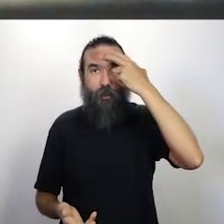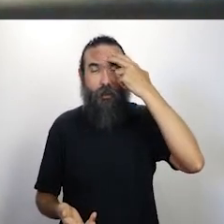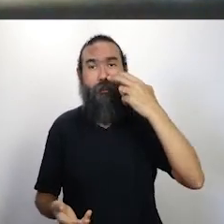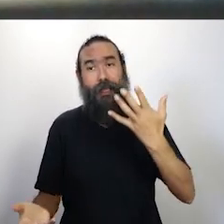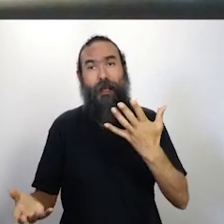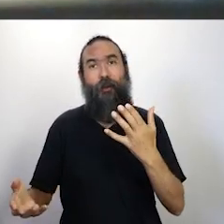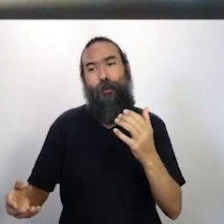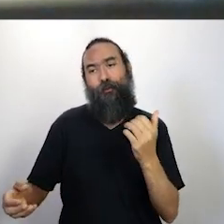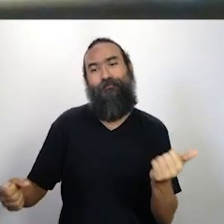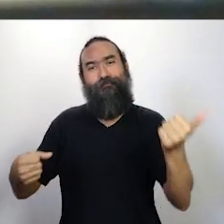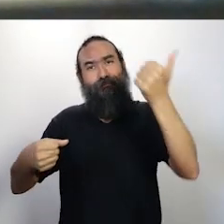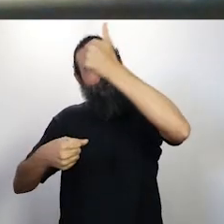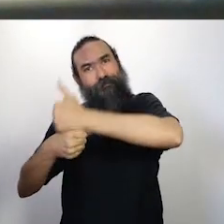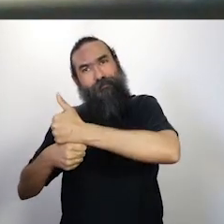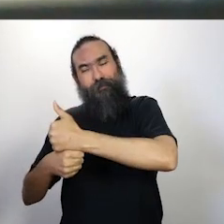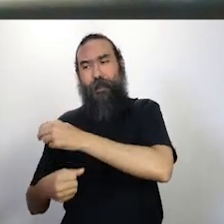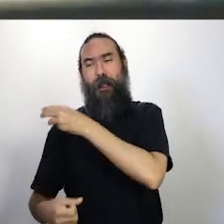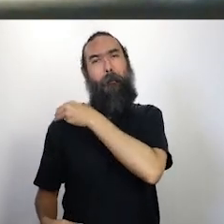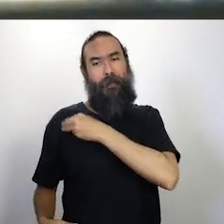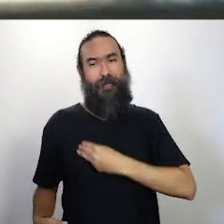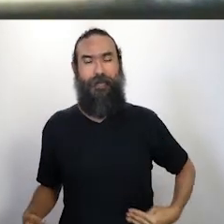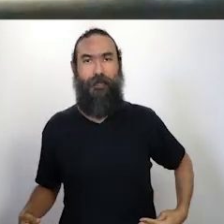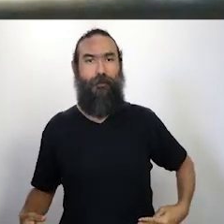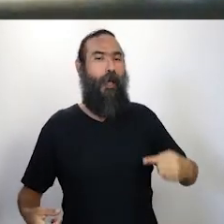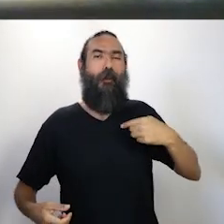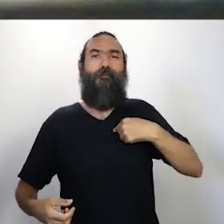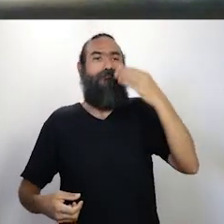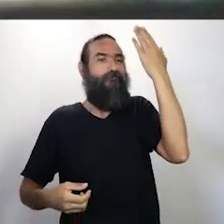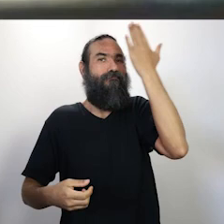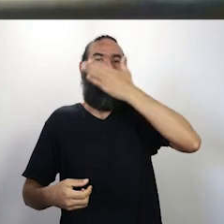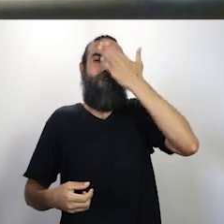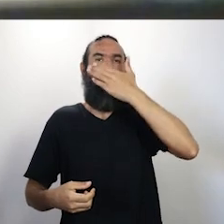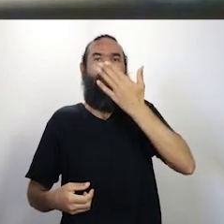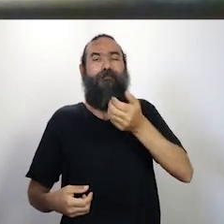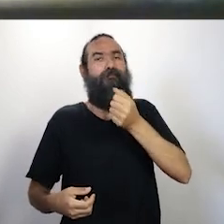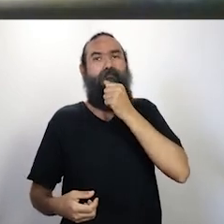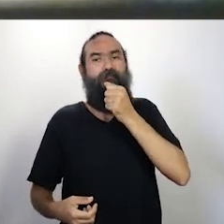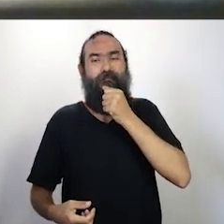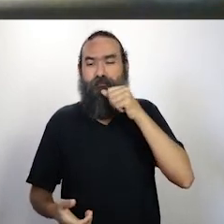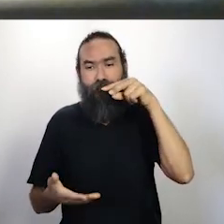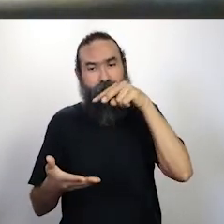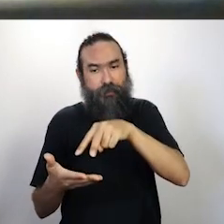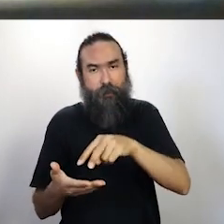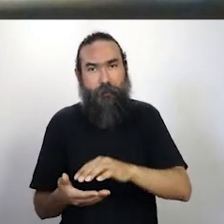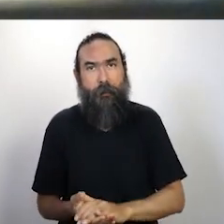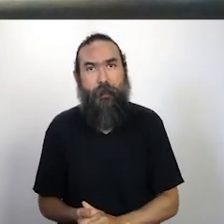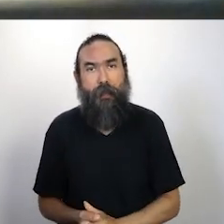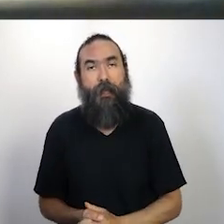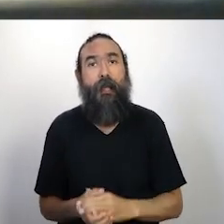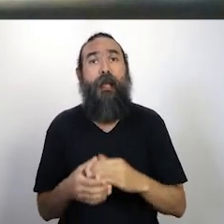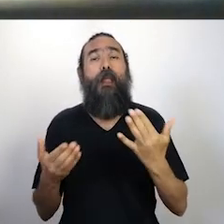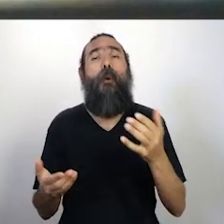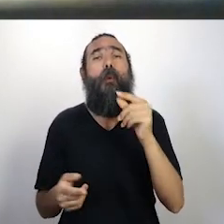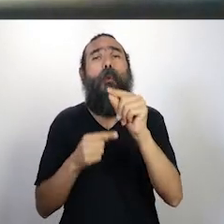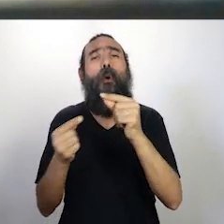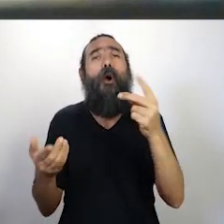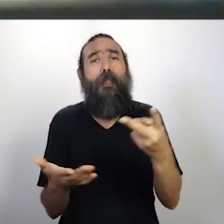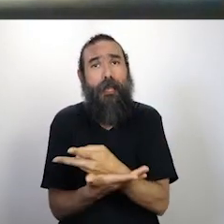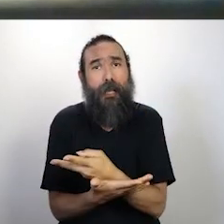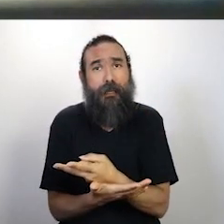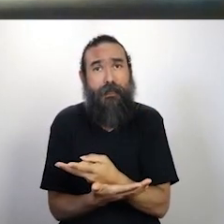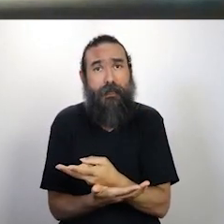mas os mapas da cultura seriam o sistema de informações indicadores culturais o que acontece com a paralisia